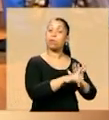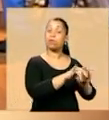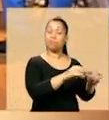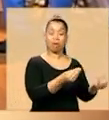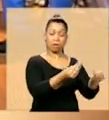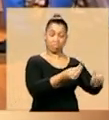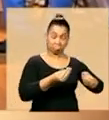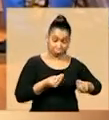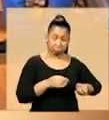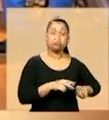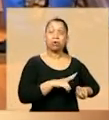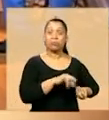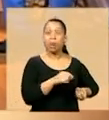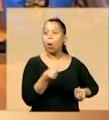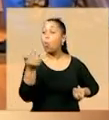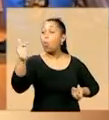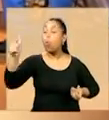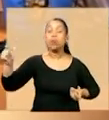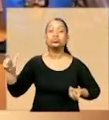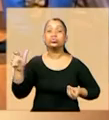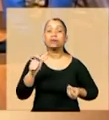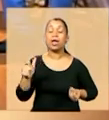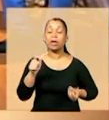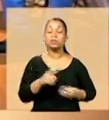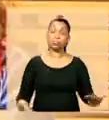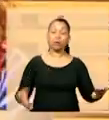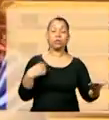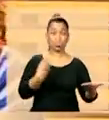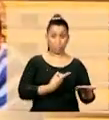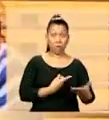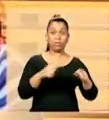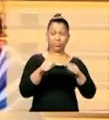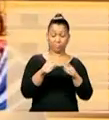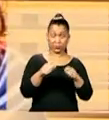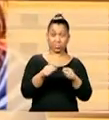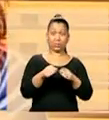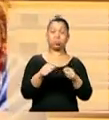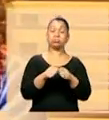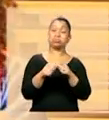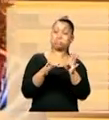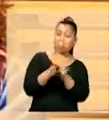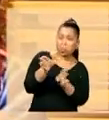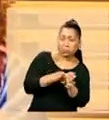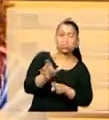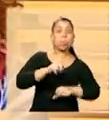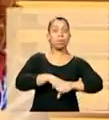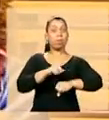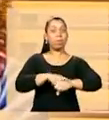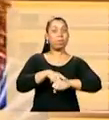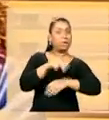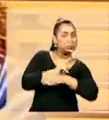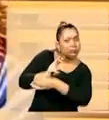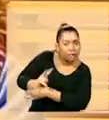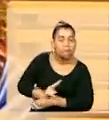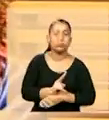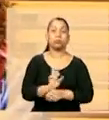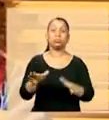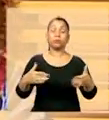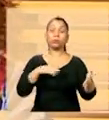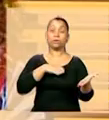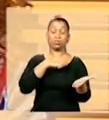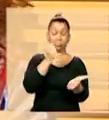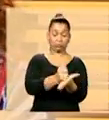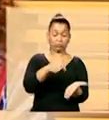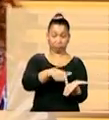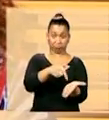Esse documento vai direto para a empresa ou vocês remetem isso a outros órgãos? Nós realizamos essas orientações no momento da inspeção. Então, nós temos